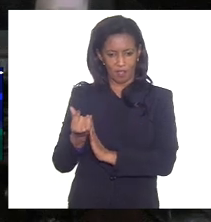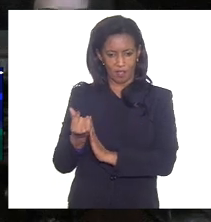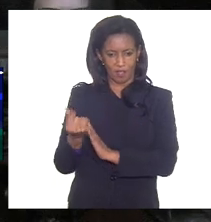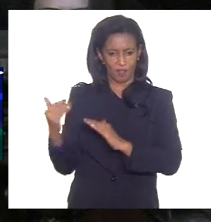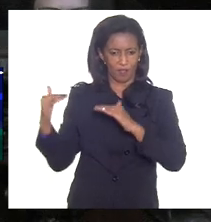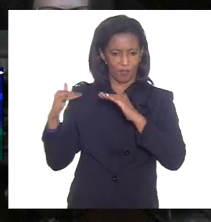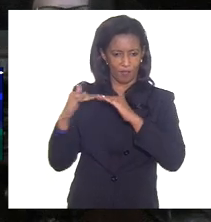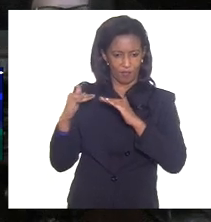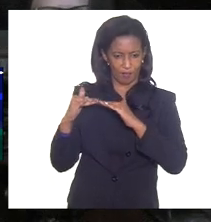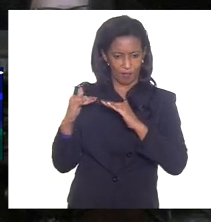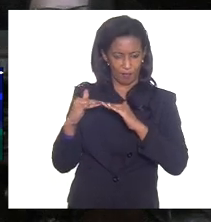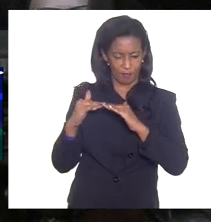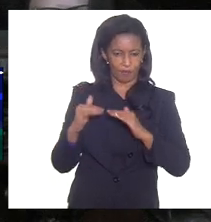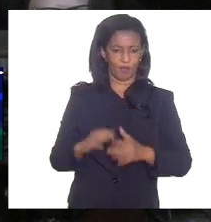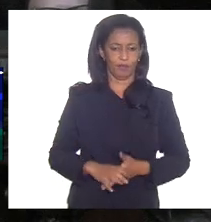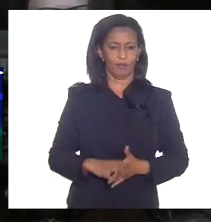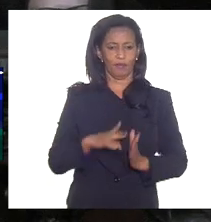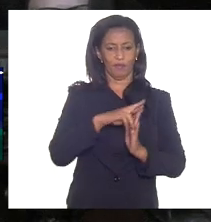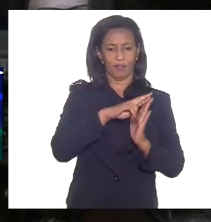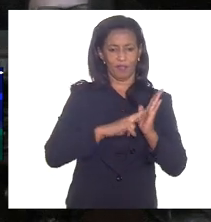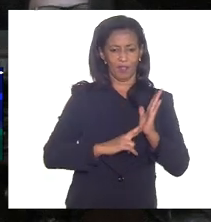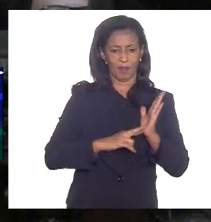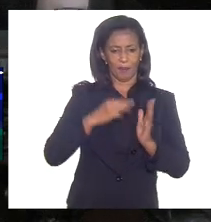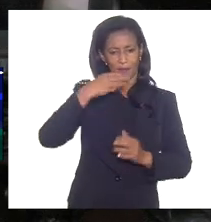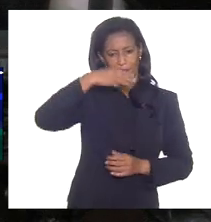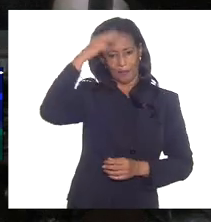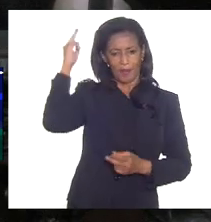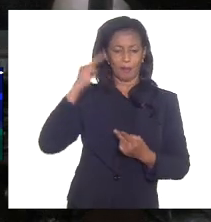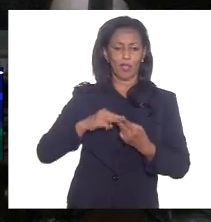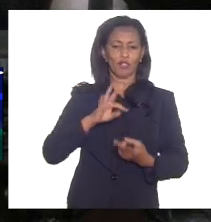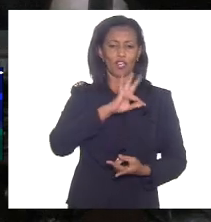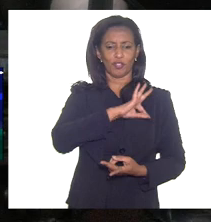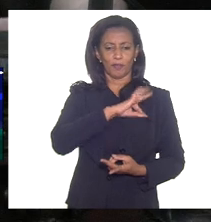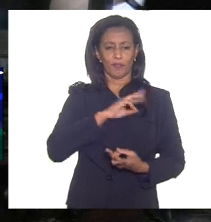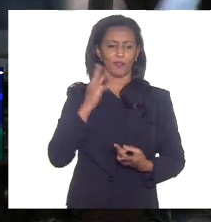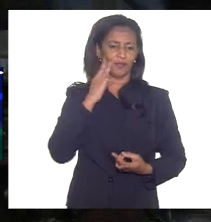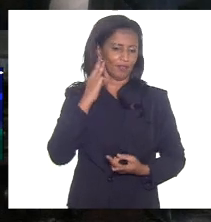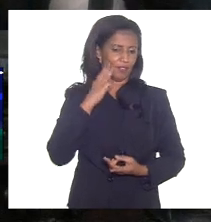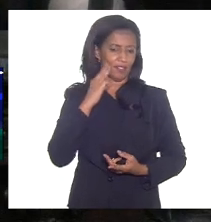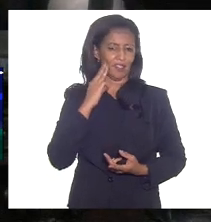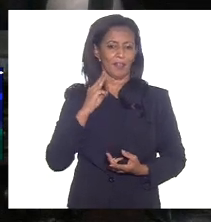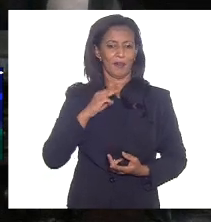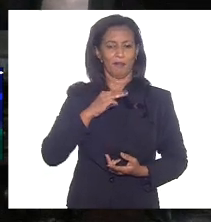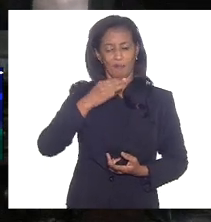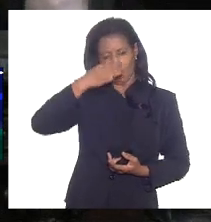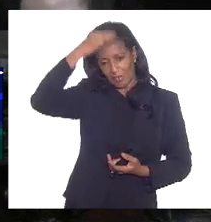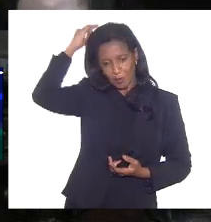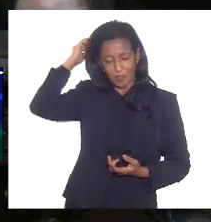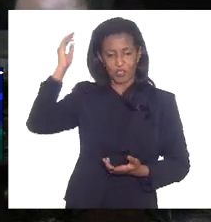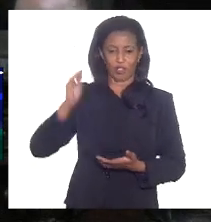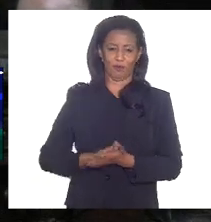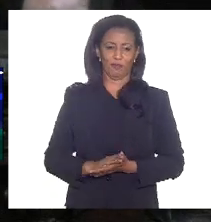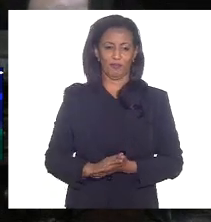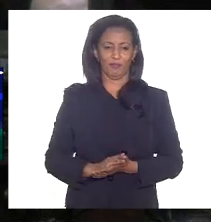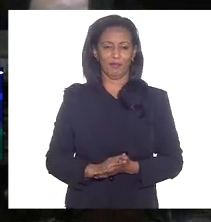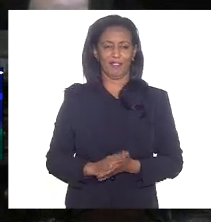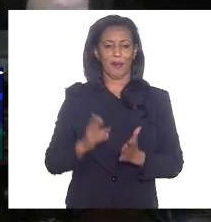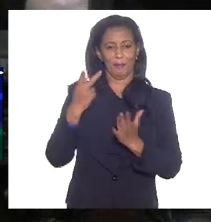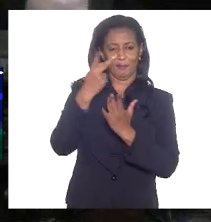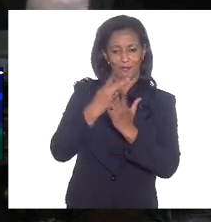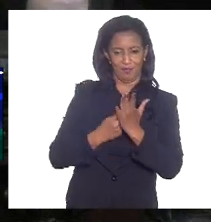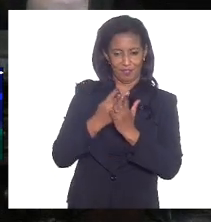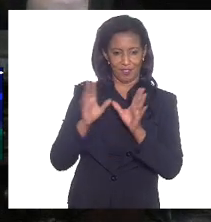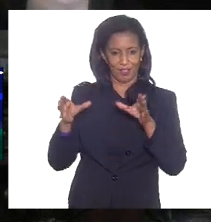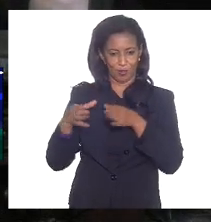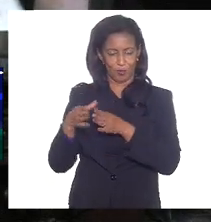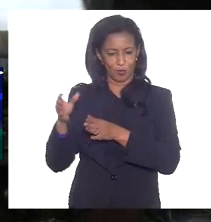e Controle, favorável. Relatores, deputado Márcio Pacheco, Marta Rocha, Lucinha, Valdeque Carneiro e Márcio Pacheco. Pendente de pareceres das comissões de Constituição